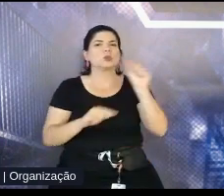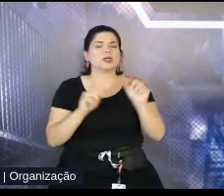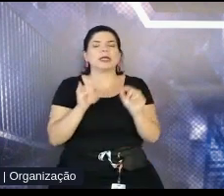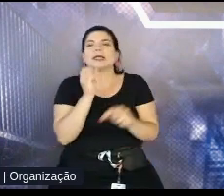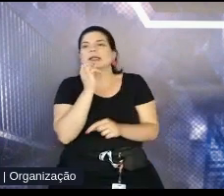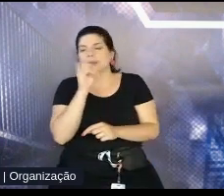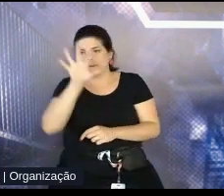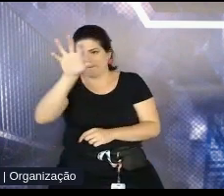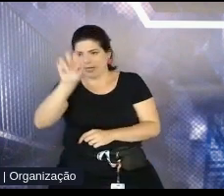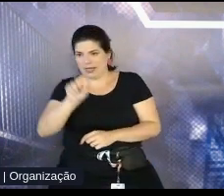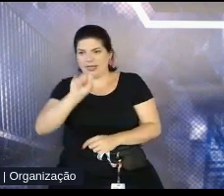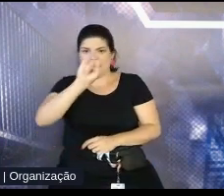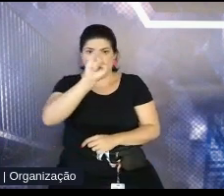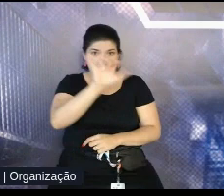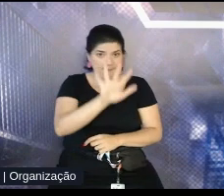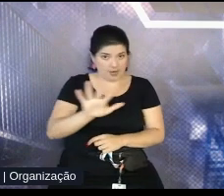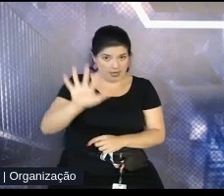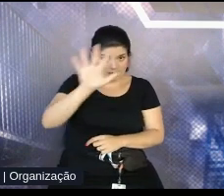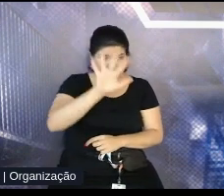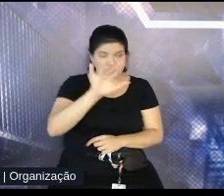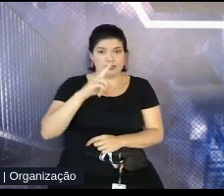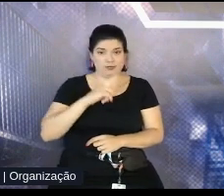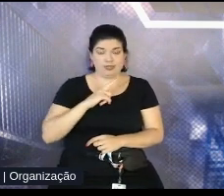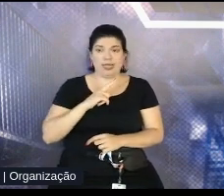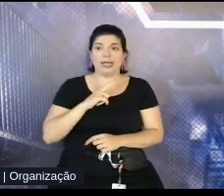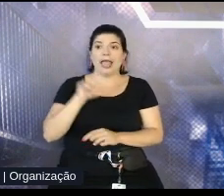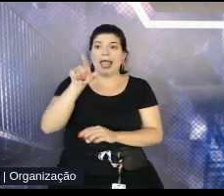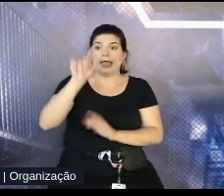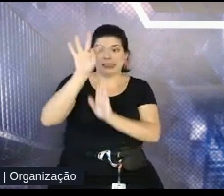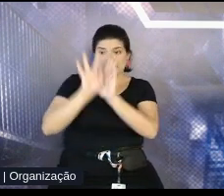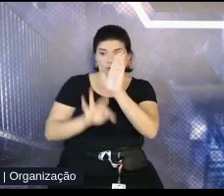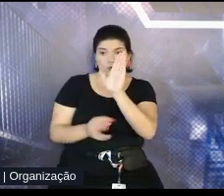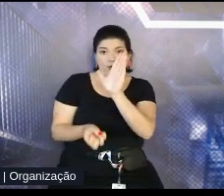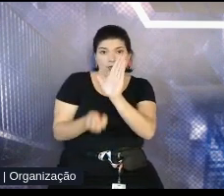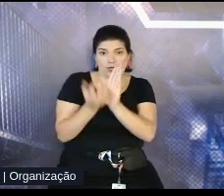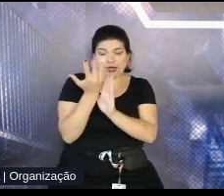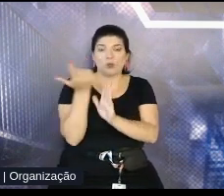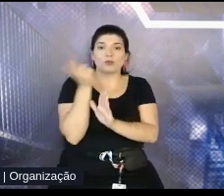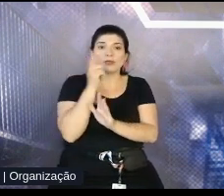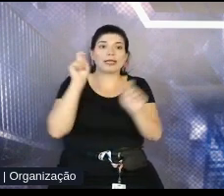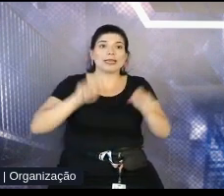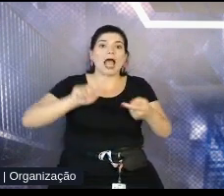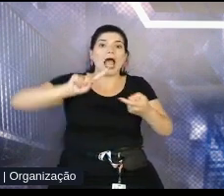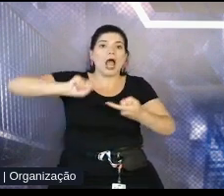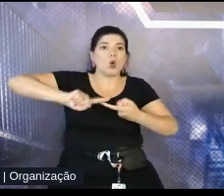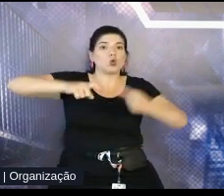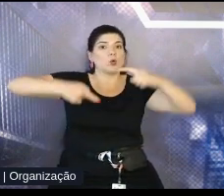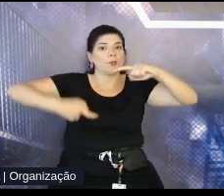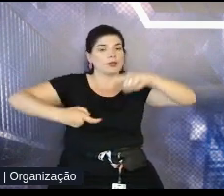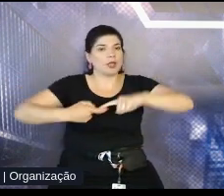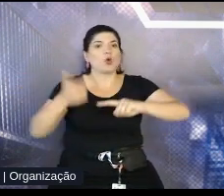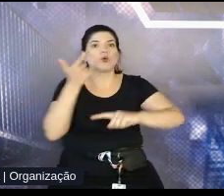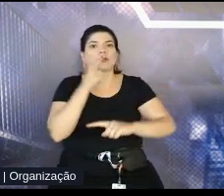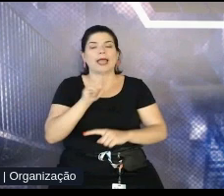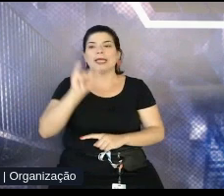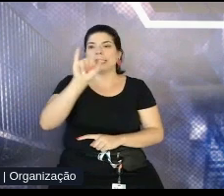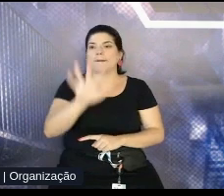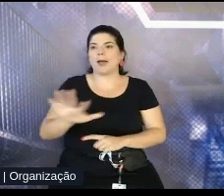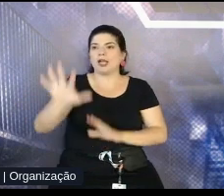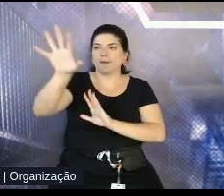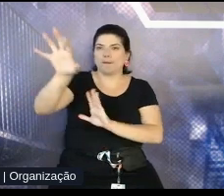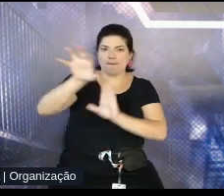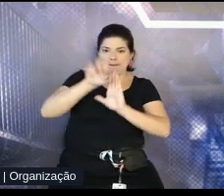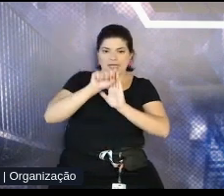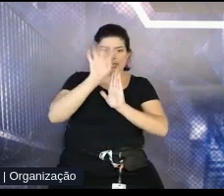uma imagem, que essa imagem tenha texto, e eu consigo automaticamente estar extraindo o texto dessa imagem para que isso já